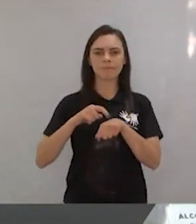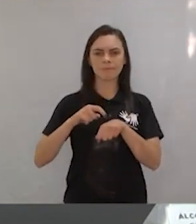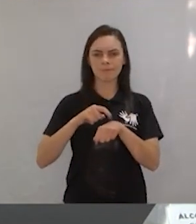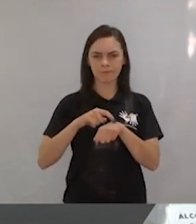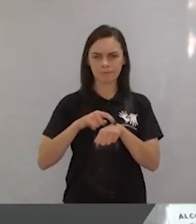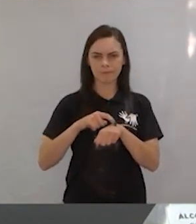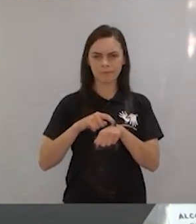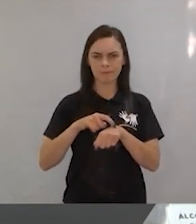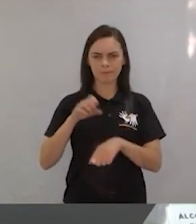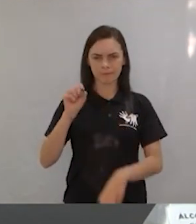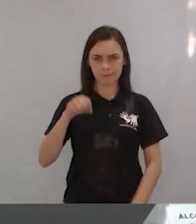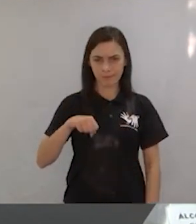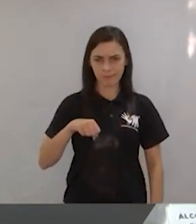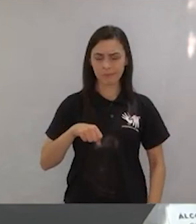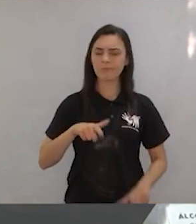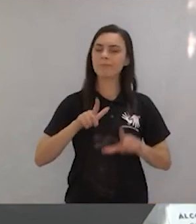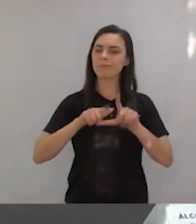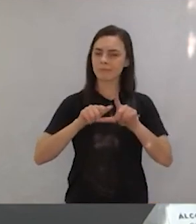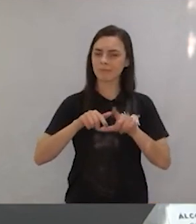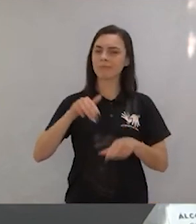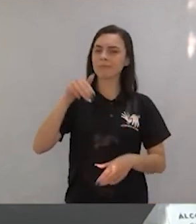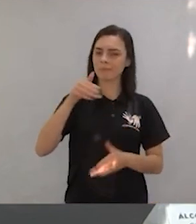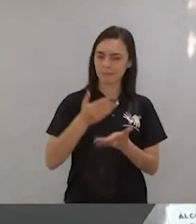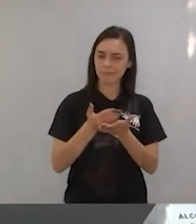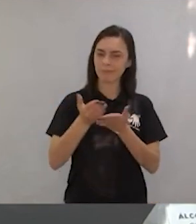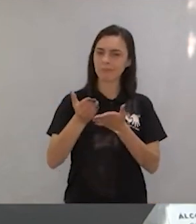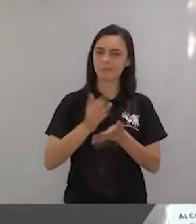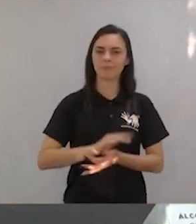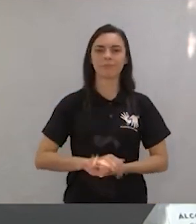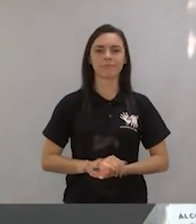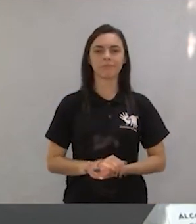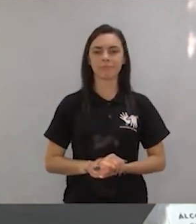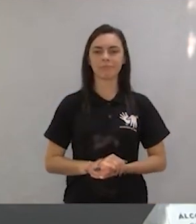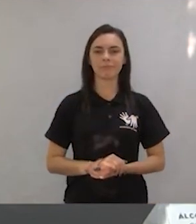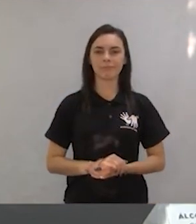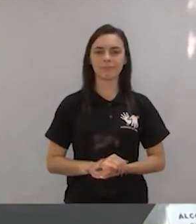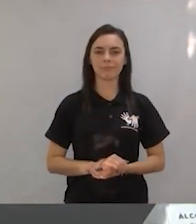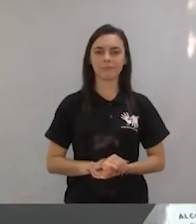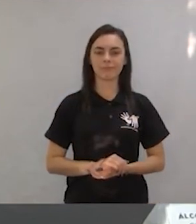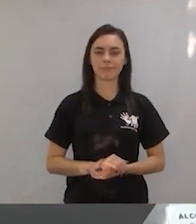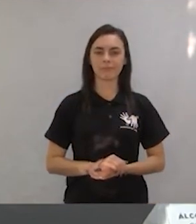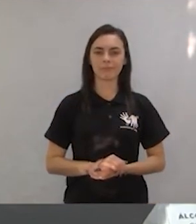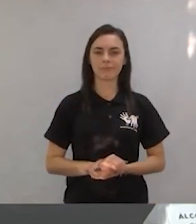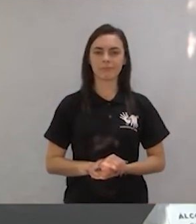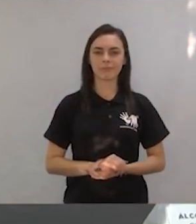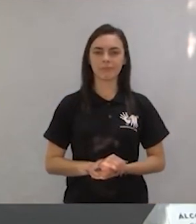Morango. Entra para nossa lista? Sim, começa com a letra M.